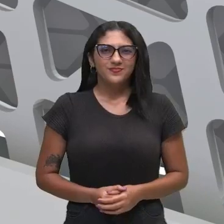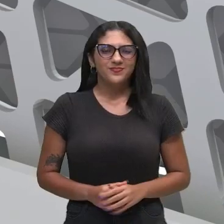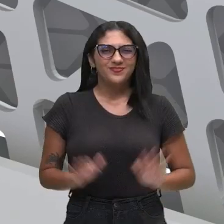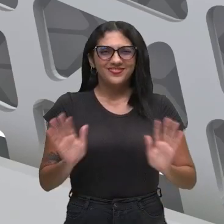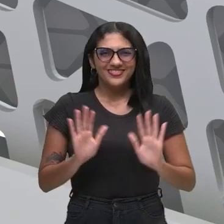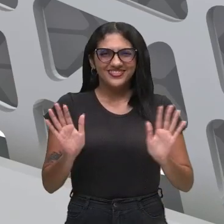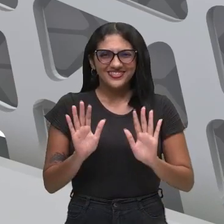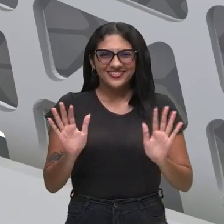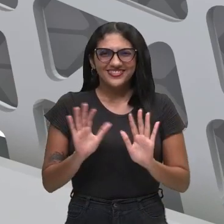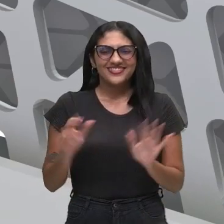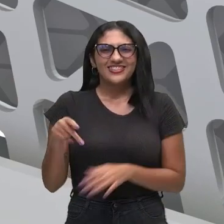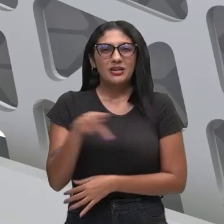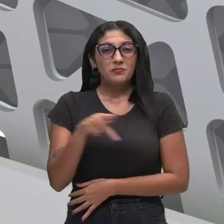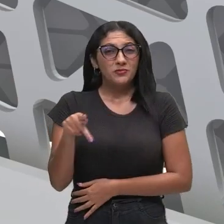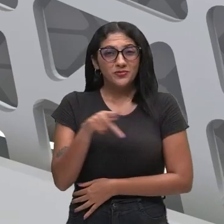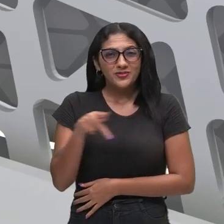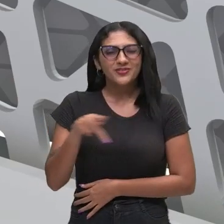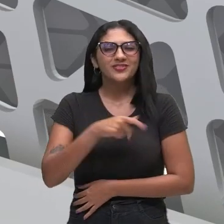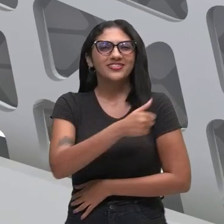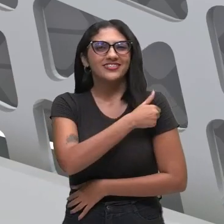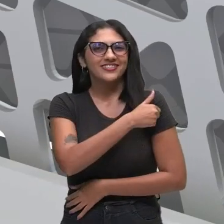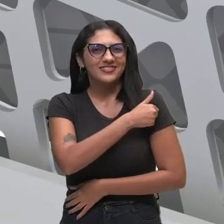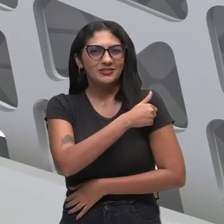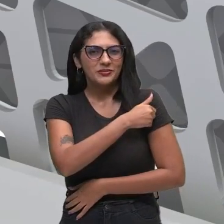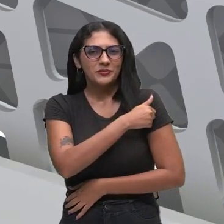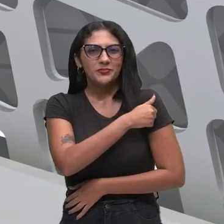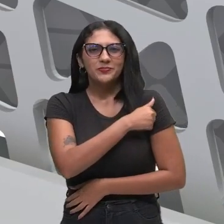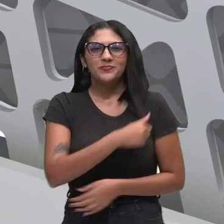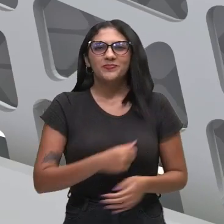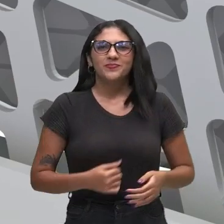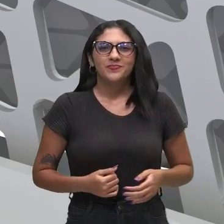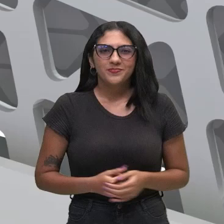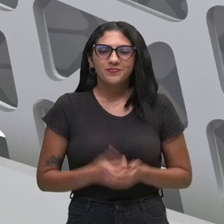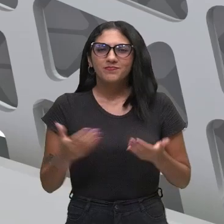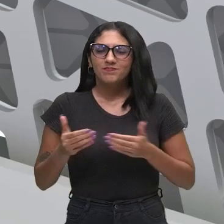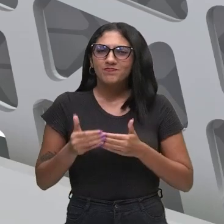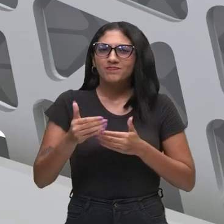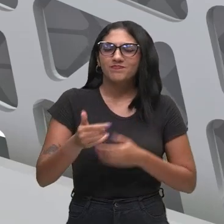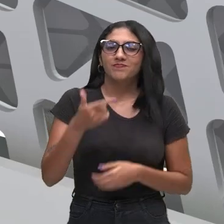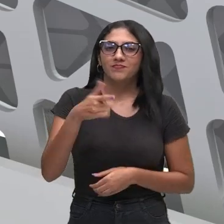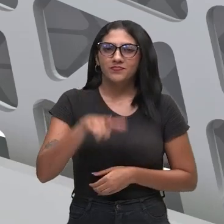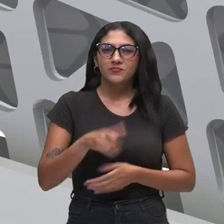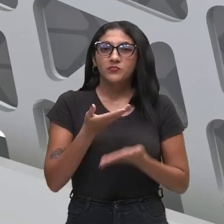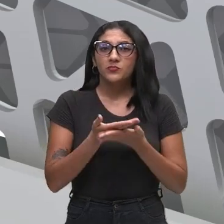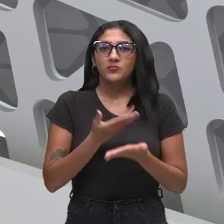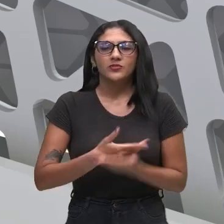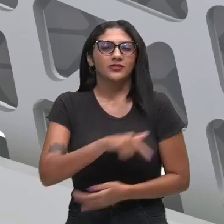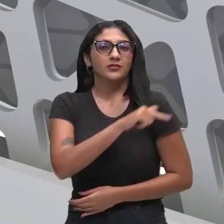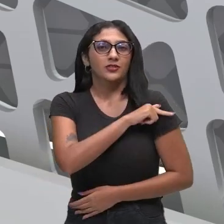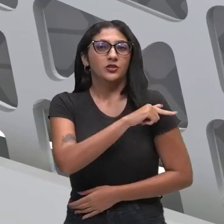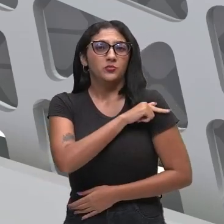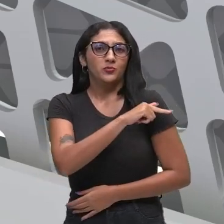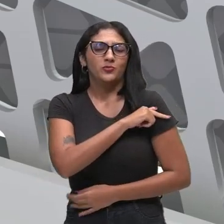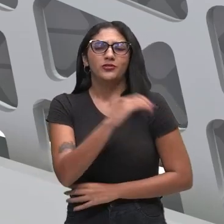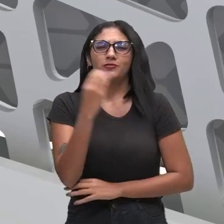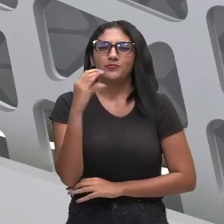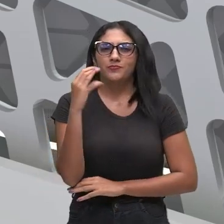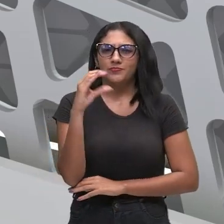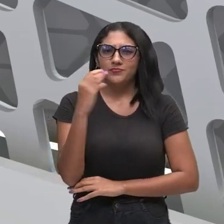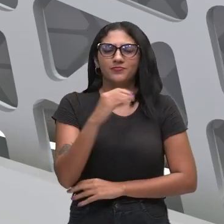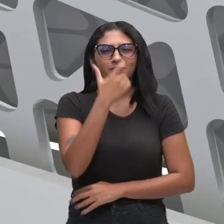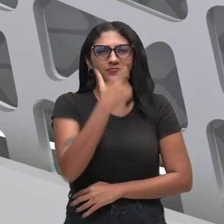Olá, professores e estudantes, né? Estamos aí na nossa aula do 7º ano de Ciências aqui